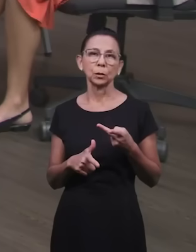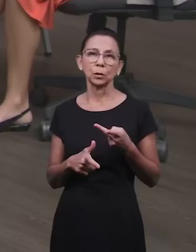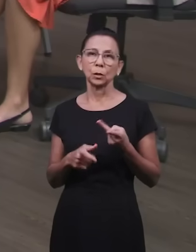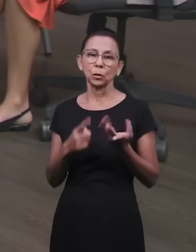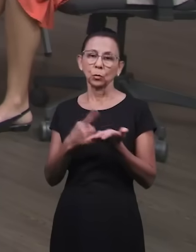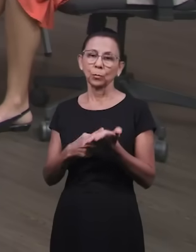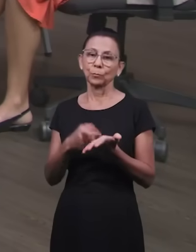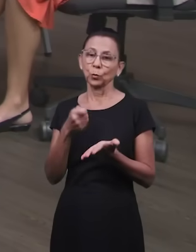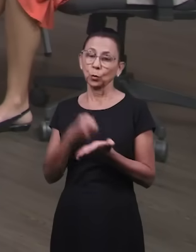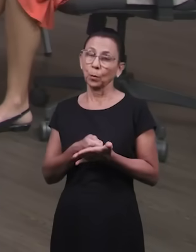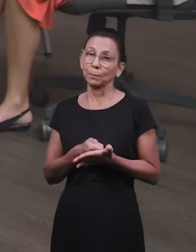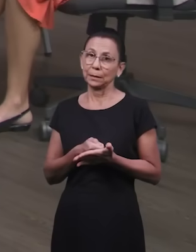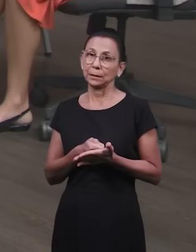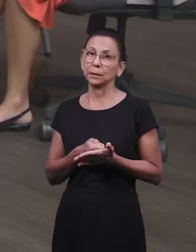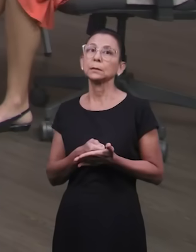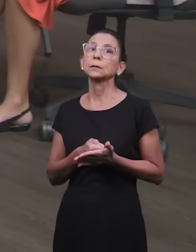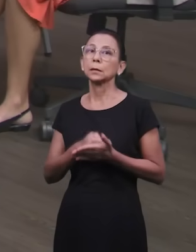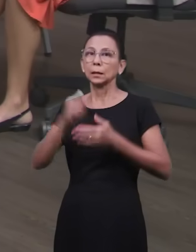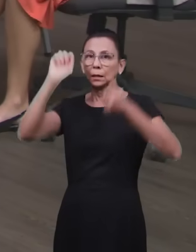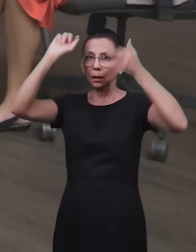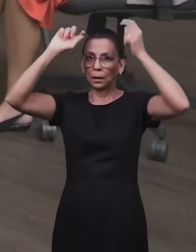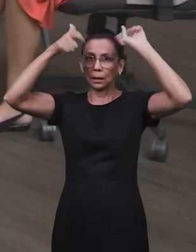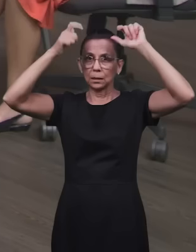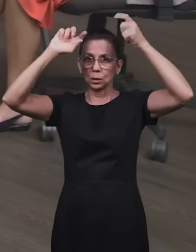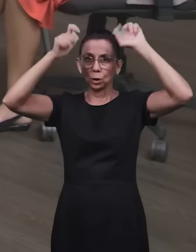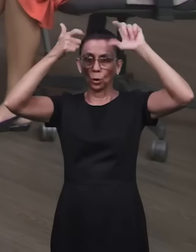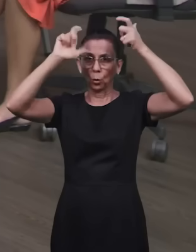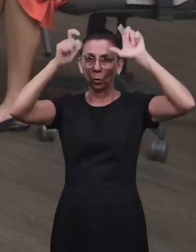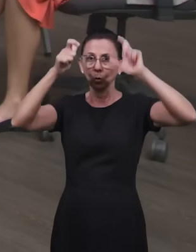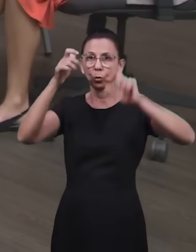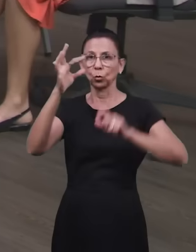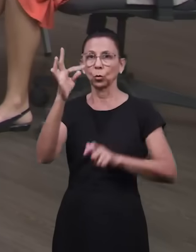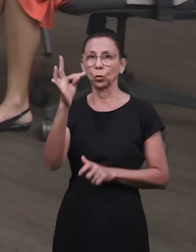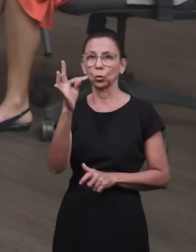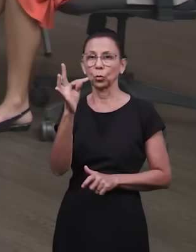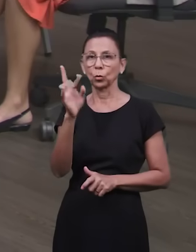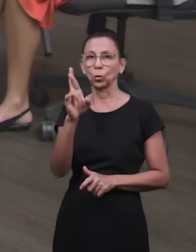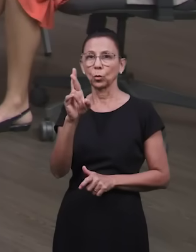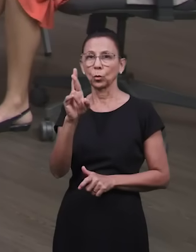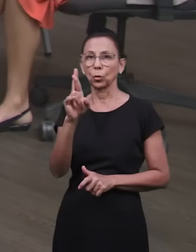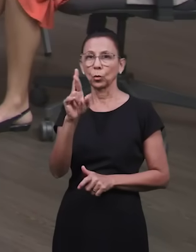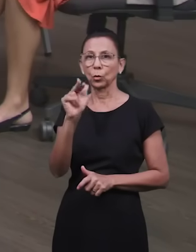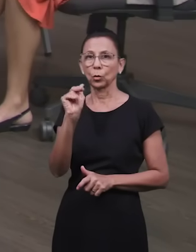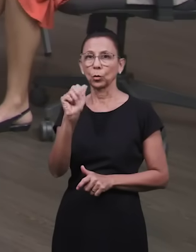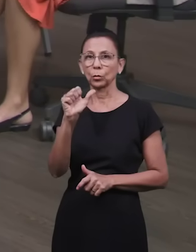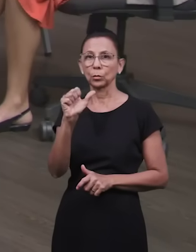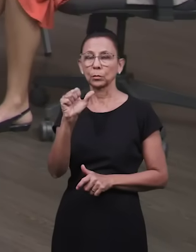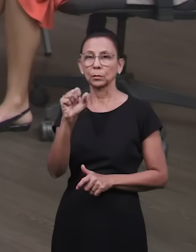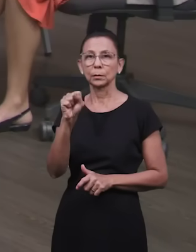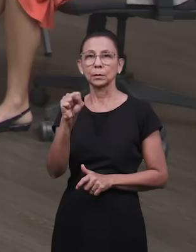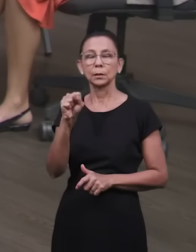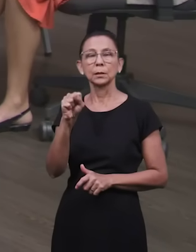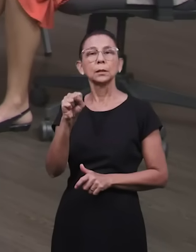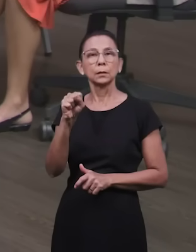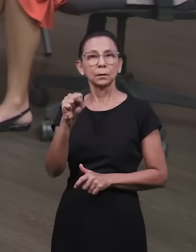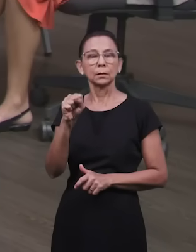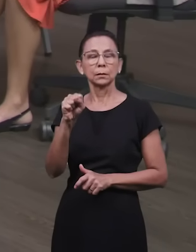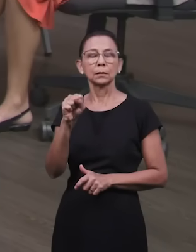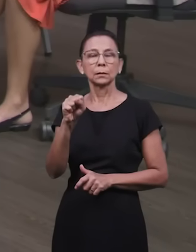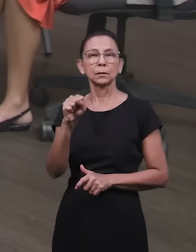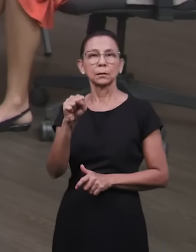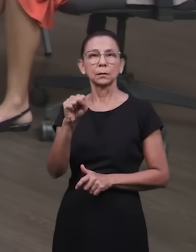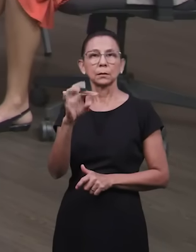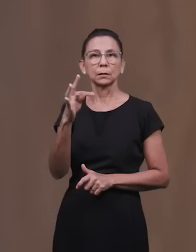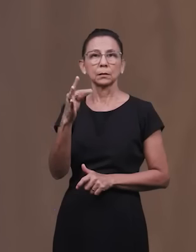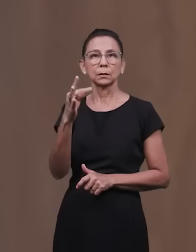nos seus compromissos, aí nós temos um transtorno, ok? O transtorno é Ele comparece quando você não